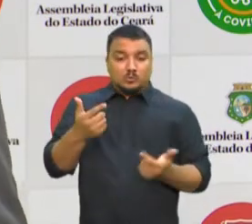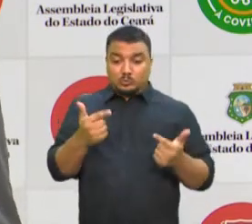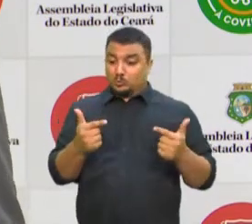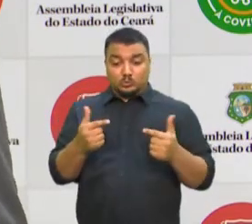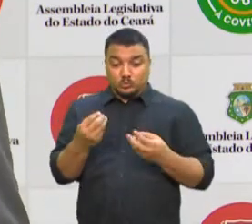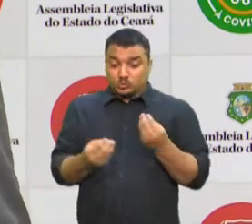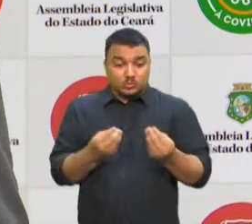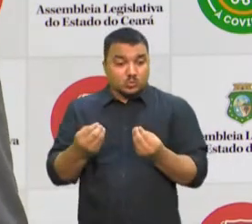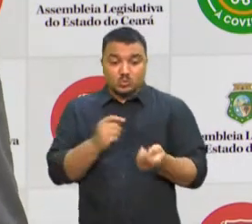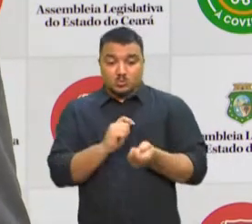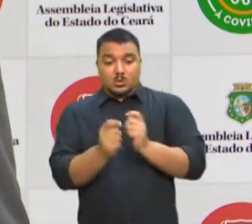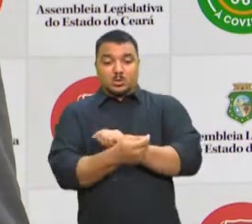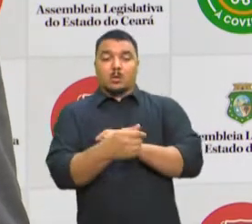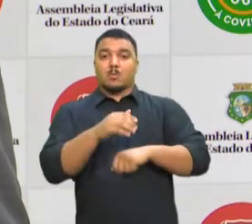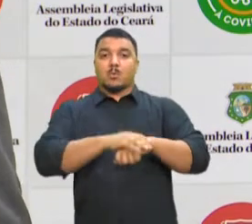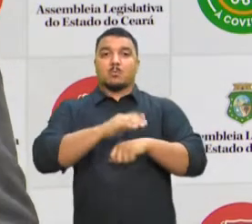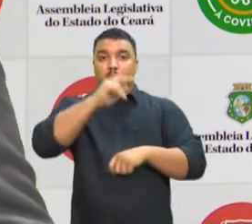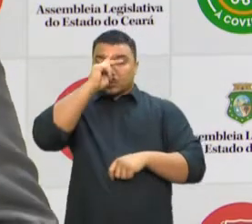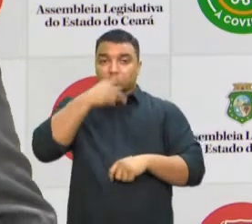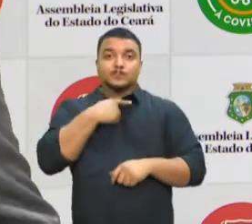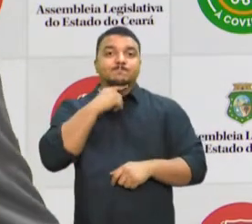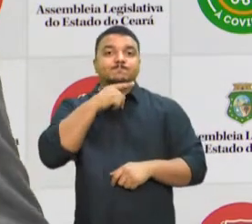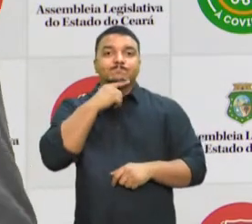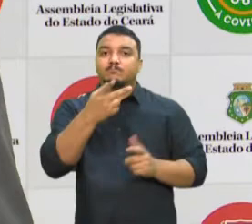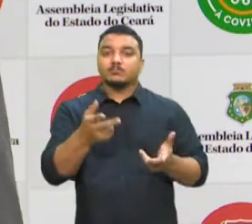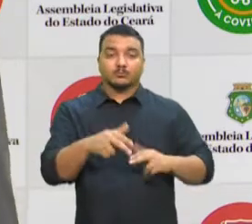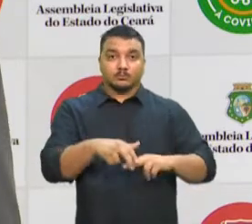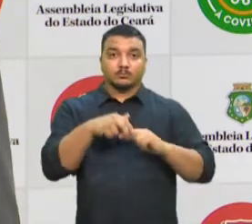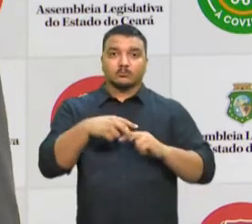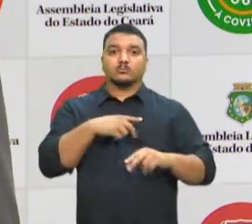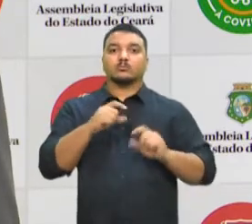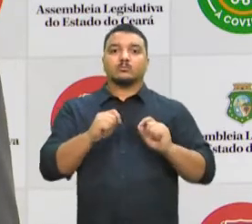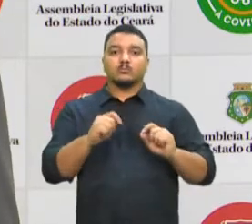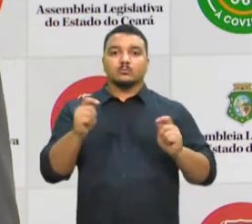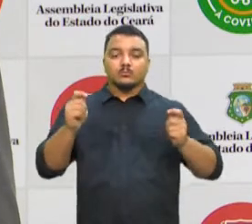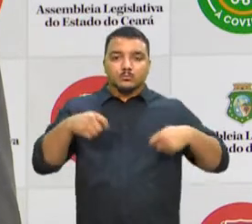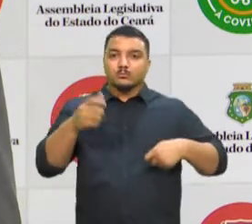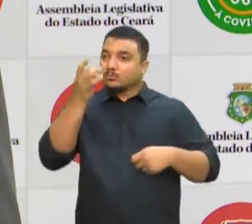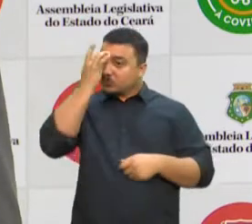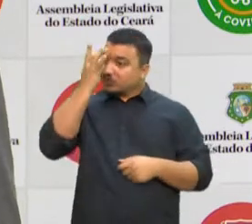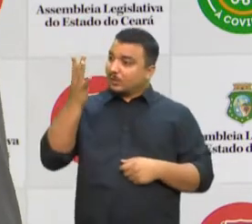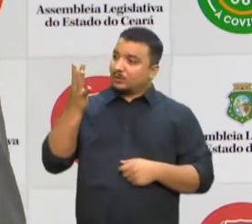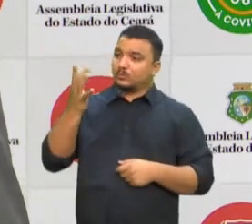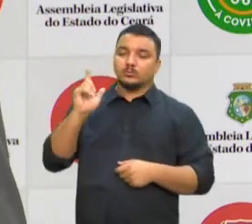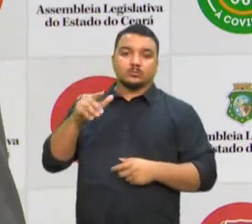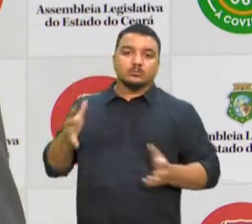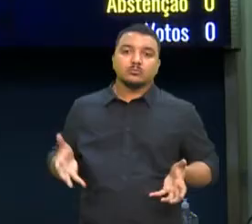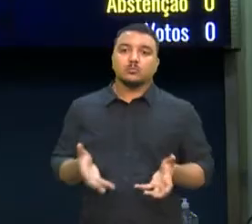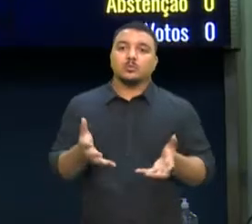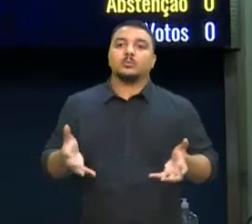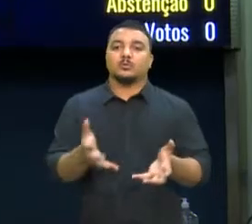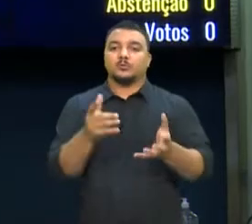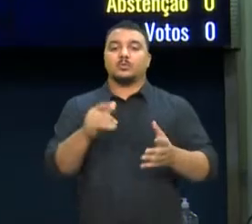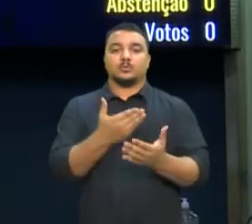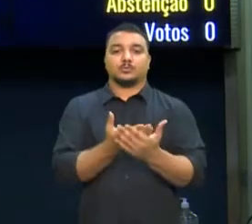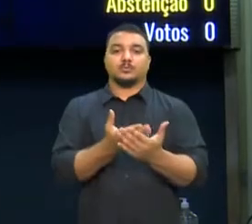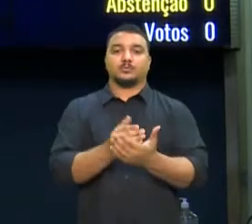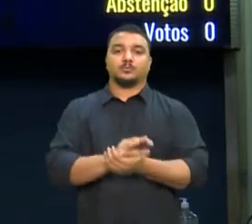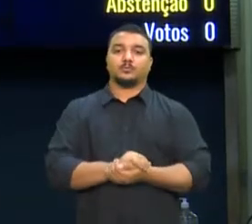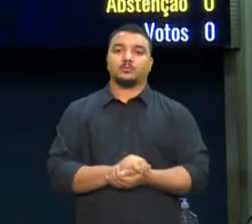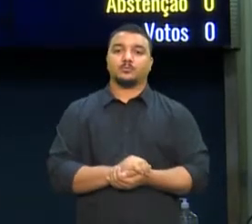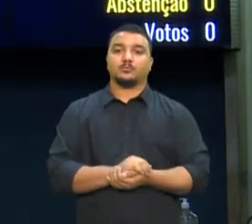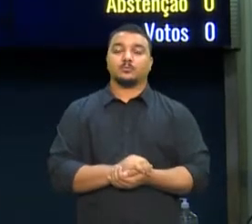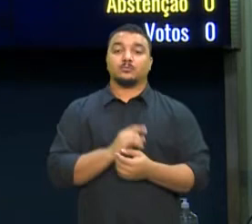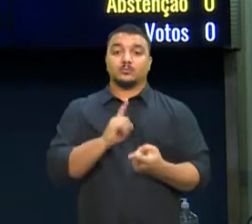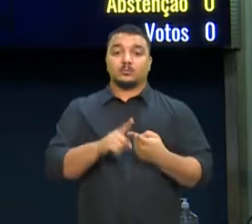essa possibilidade de adquirir esses equipamentos. Então, assim, eles vão ter a facilidade de promover as suas aulas. Ainda foram